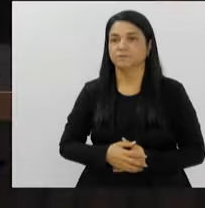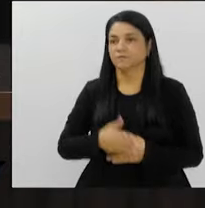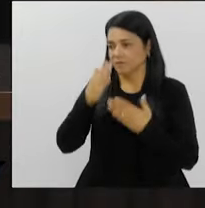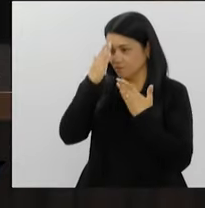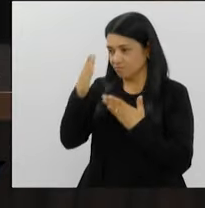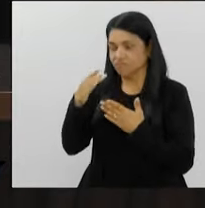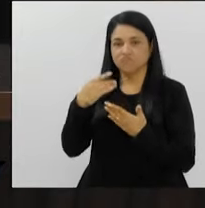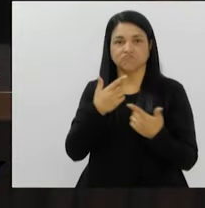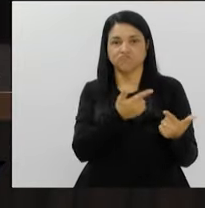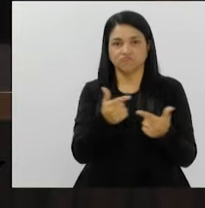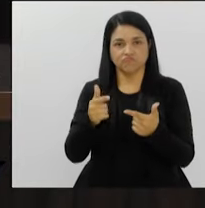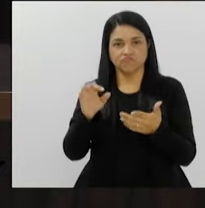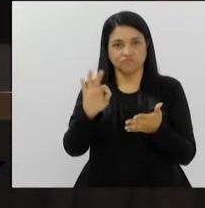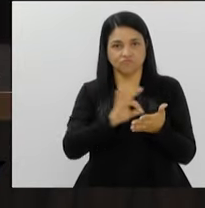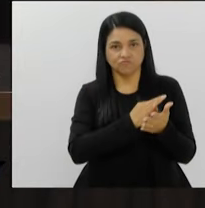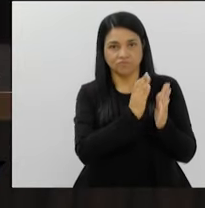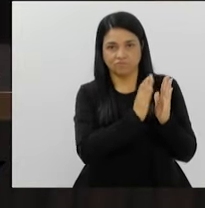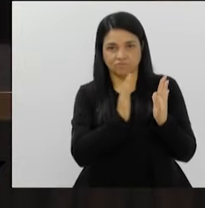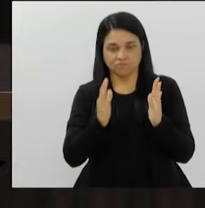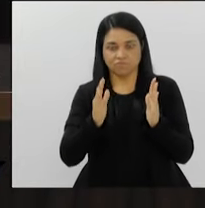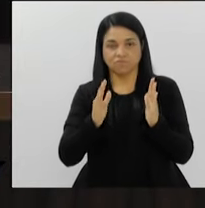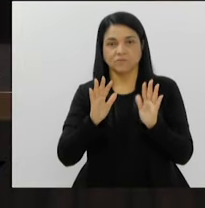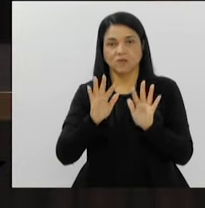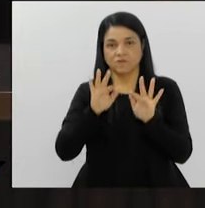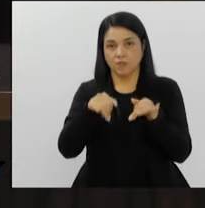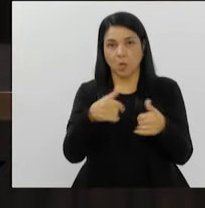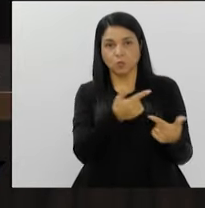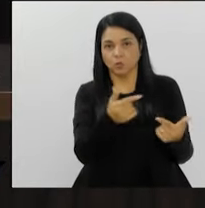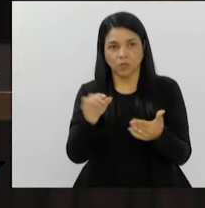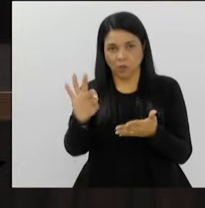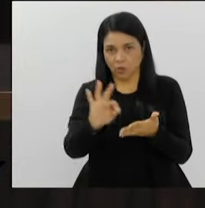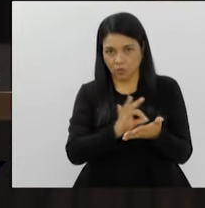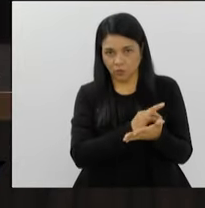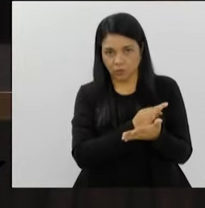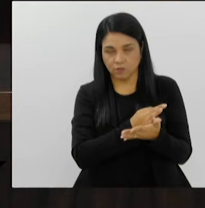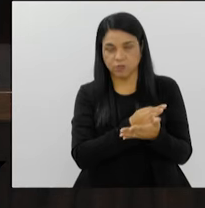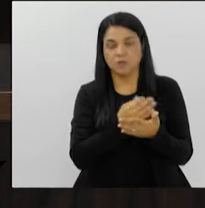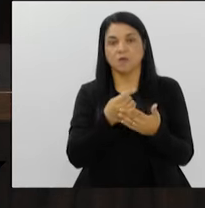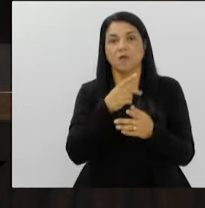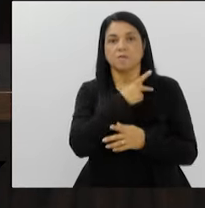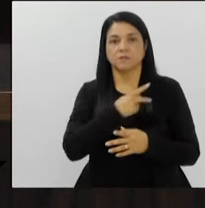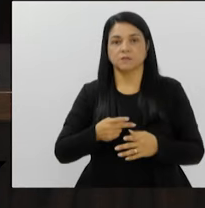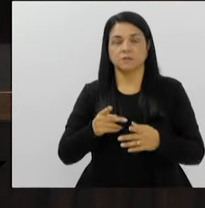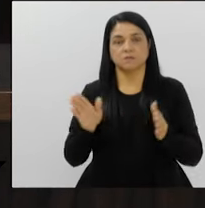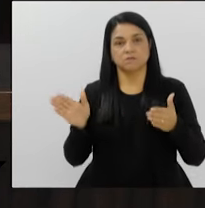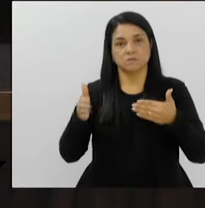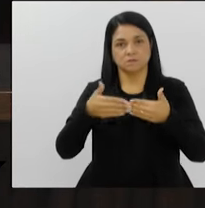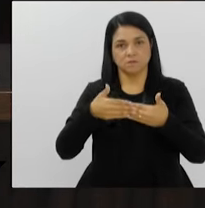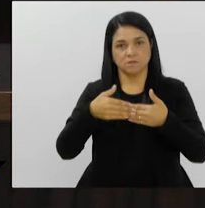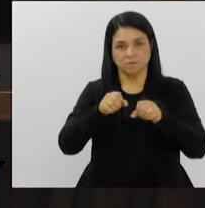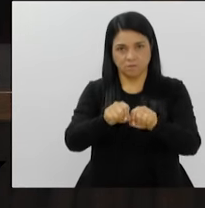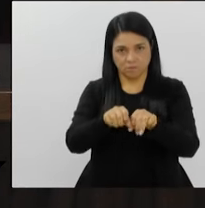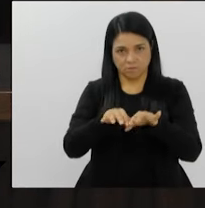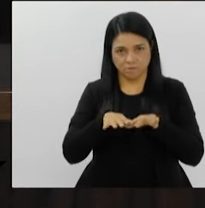havendo a tratar, passa o expediente final. Não havendo oradores inscritos, a presidência declara encerrada